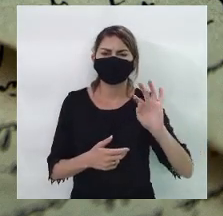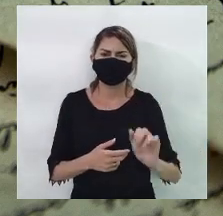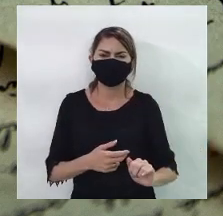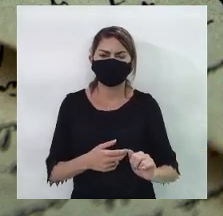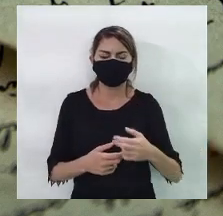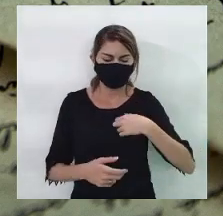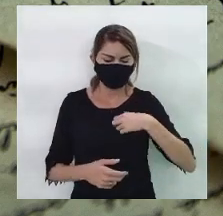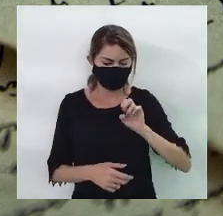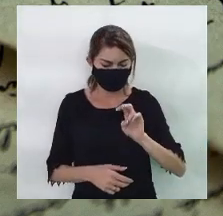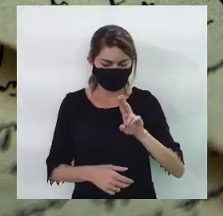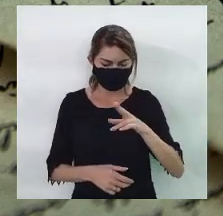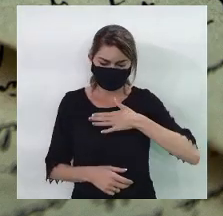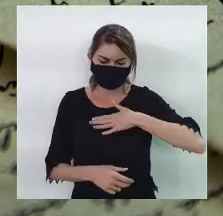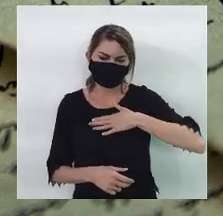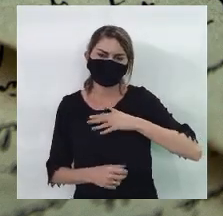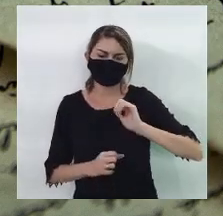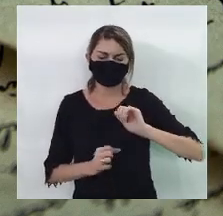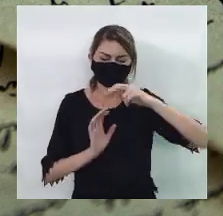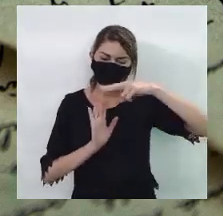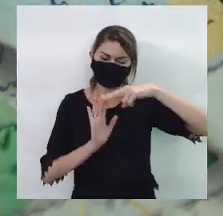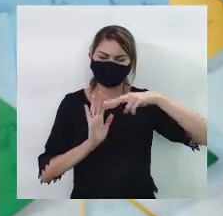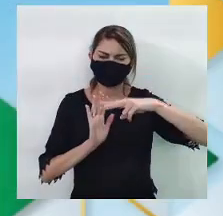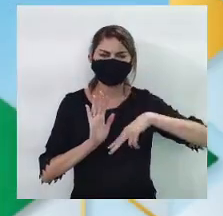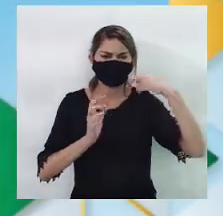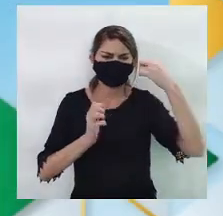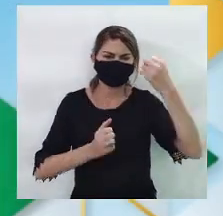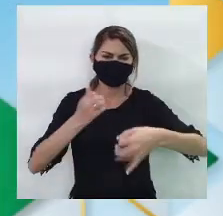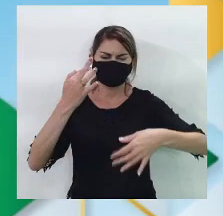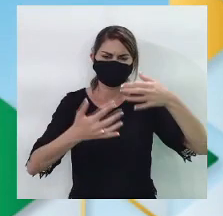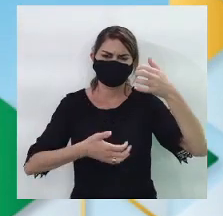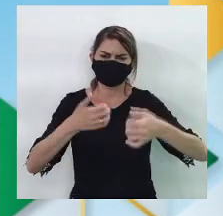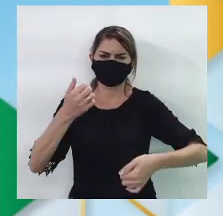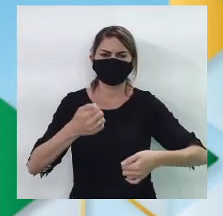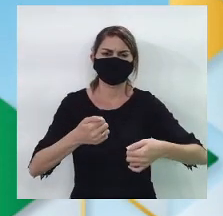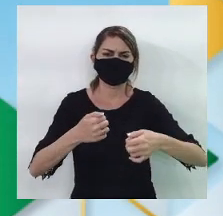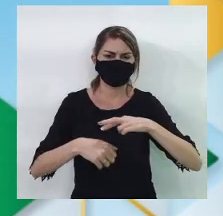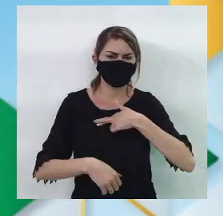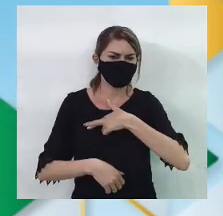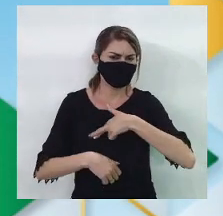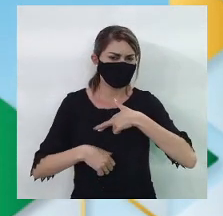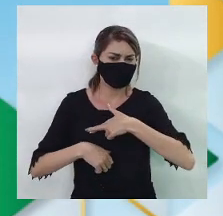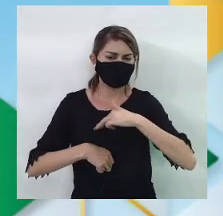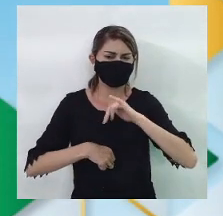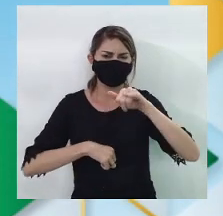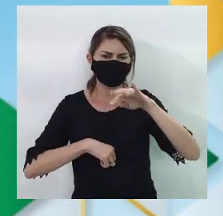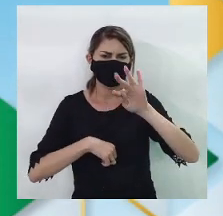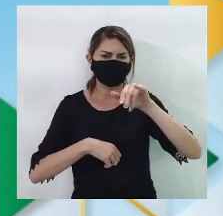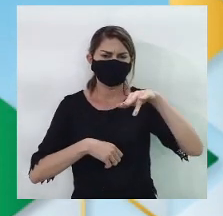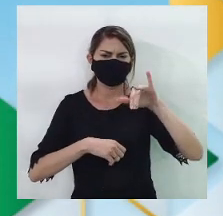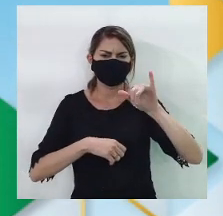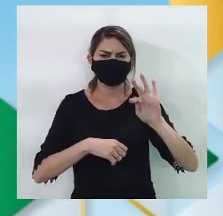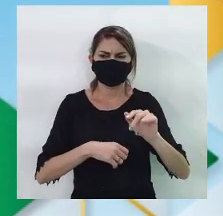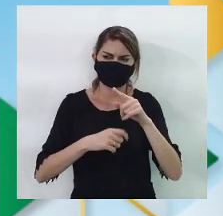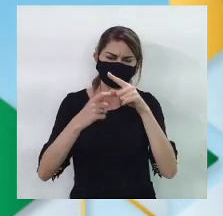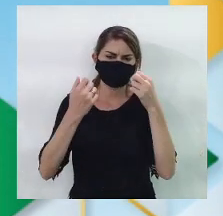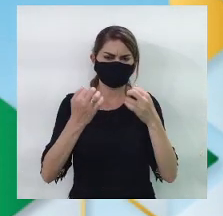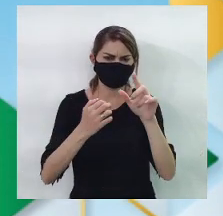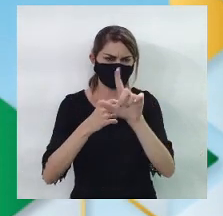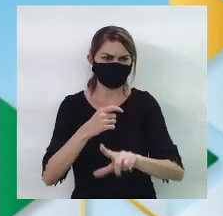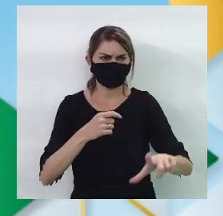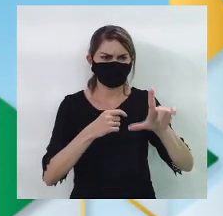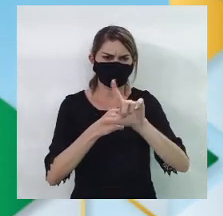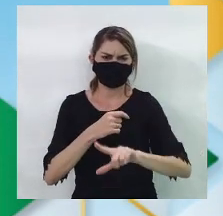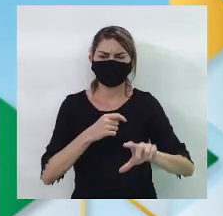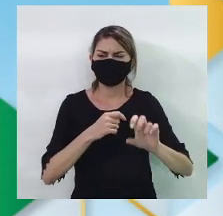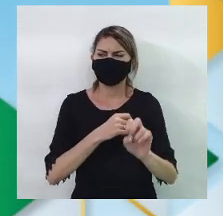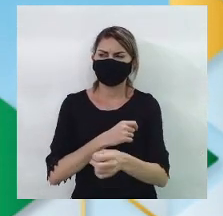com o eu, não é? Poderia ler a definição para os nossos estudantes? Com certeza, o romance intimista, a literatura